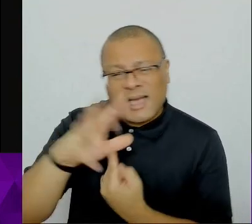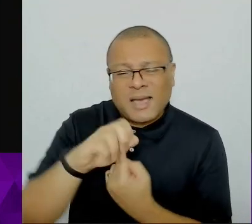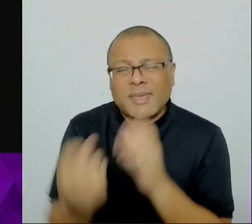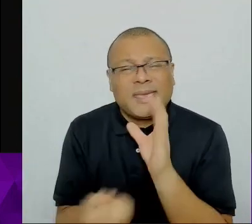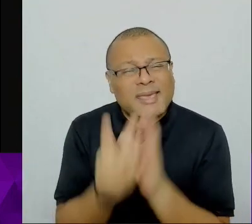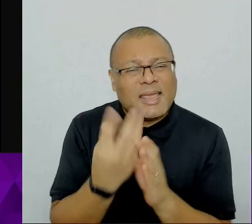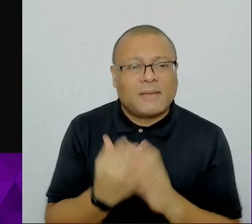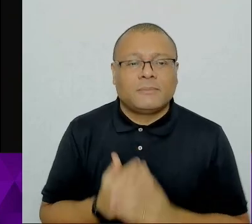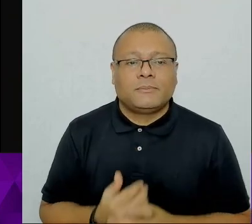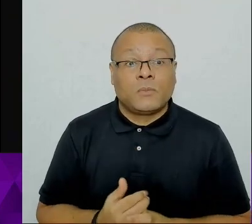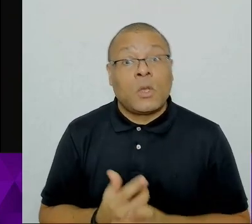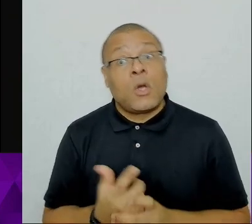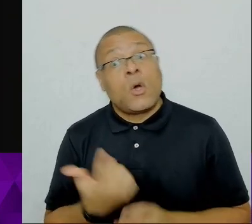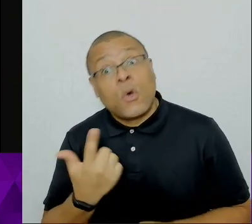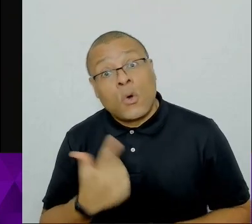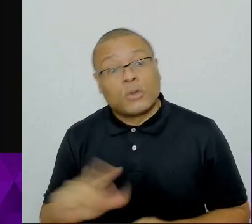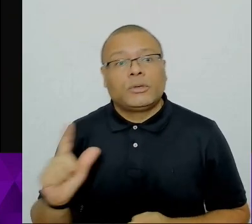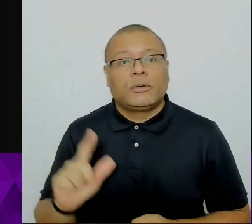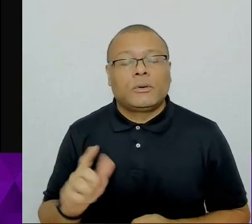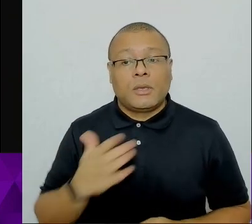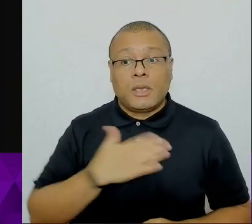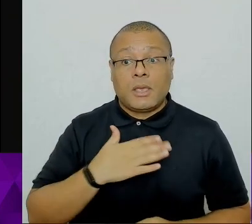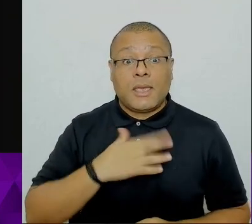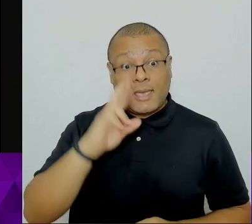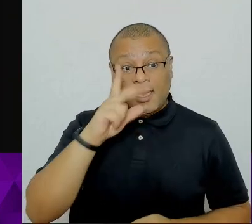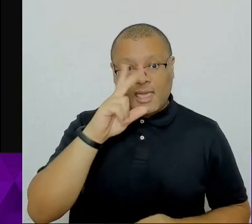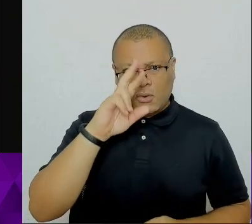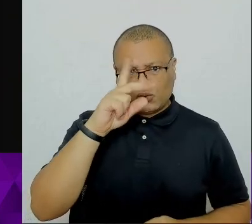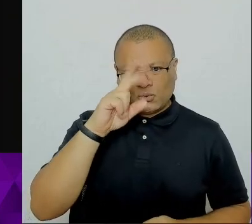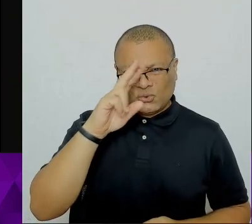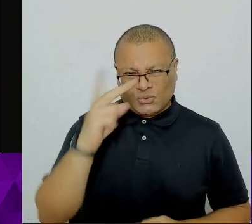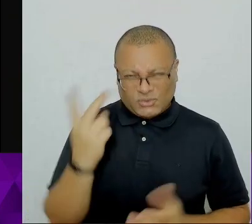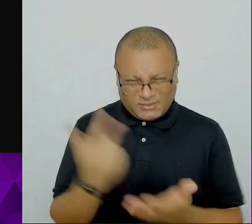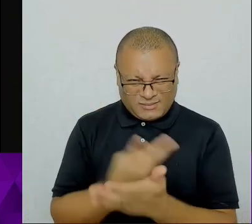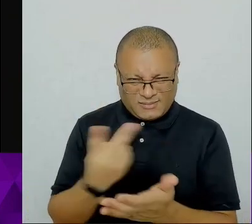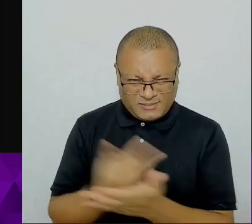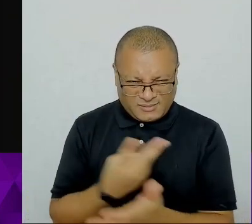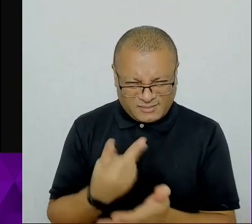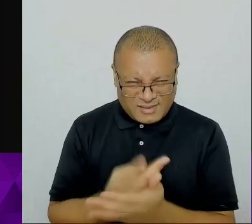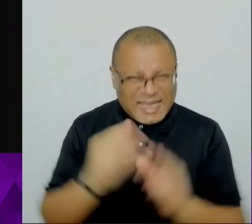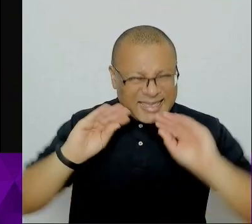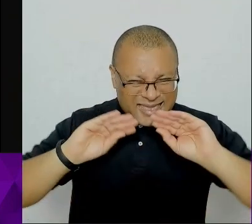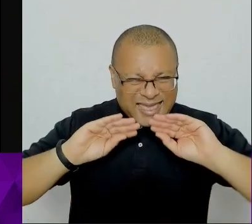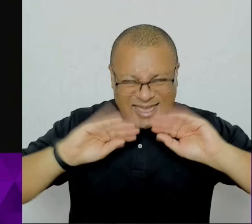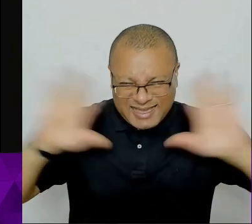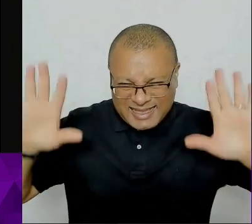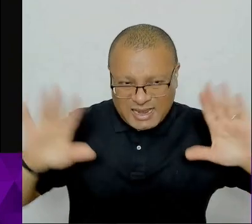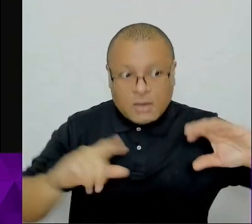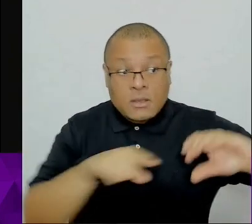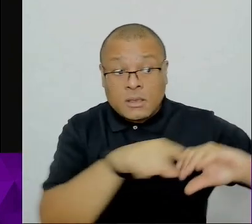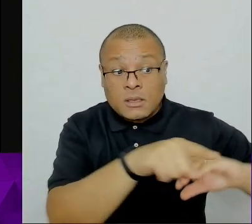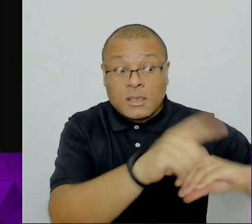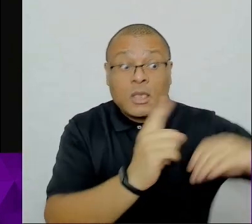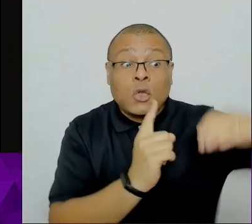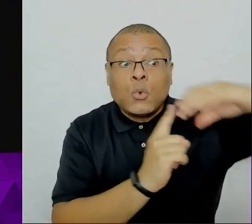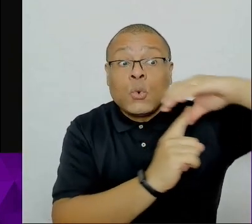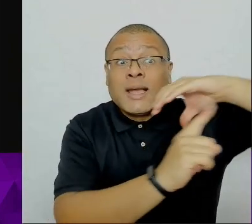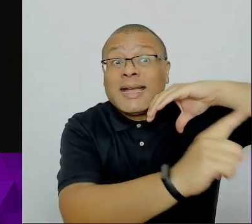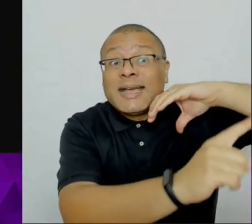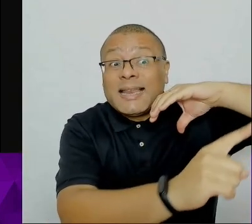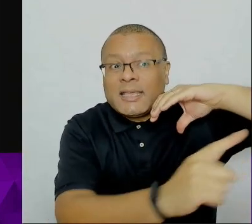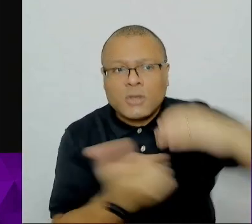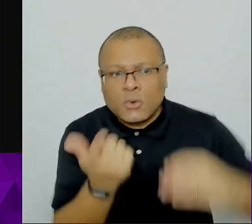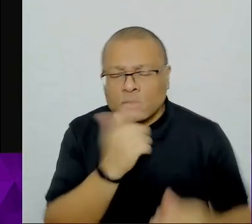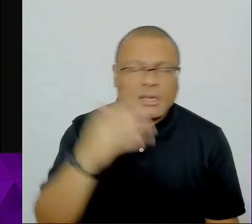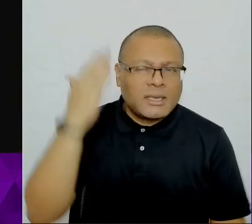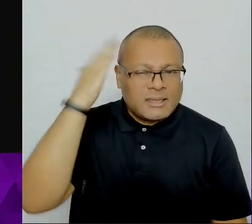coisa, meus erros, eles estão claros o suficiente para que o cliente consiga tratar sozinho, sem ter que, por exemplo, falar